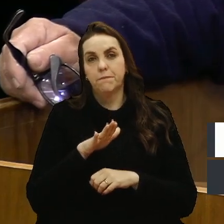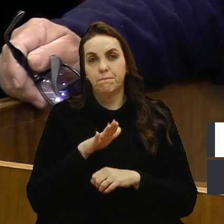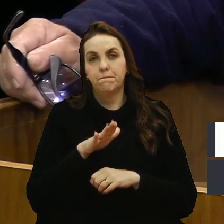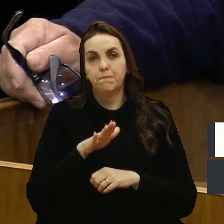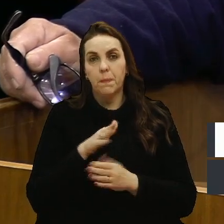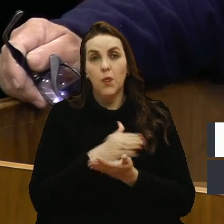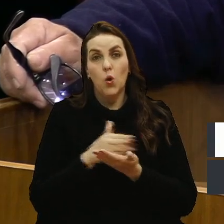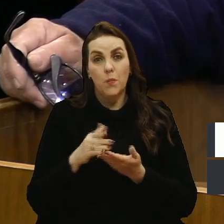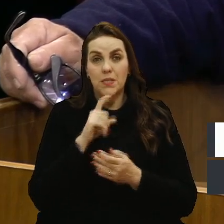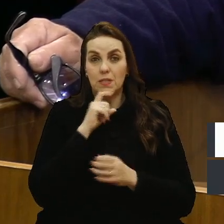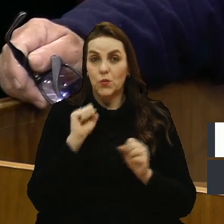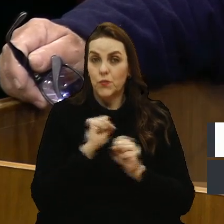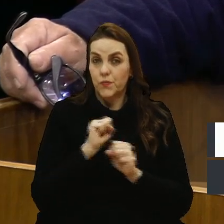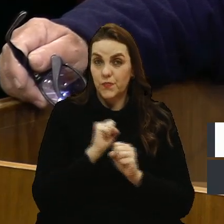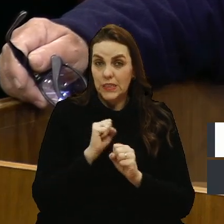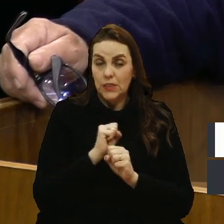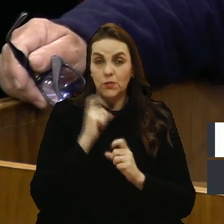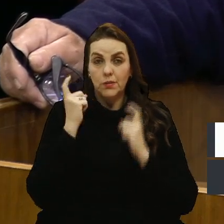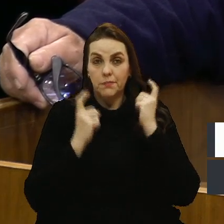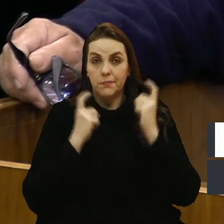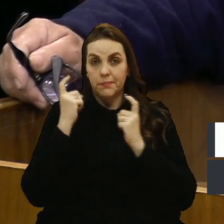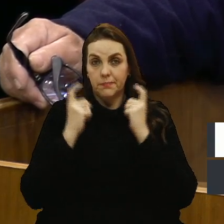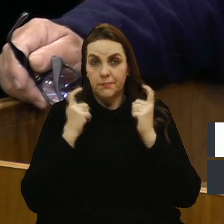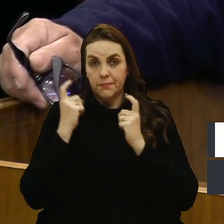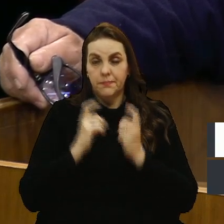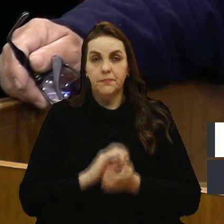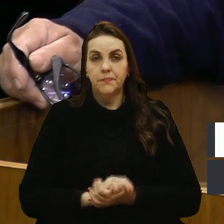iniciando o inverno e com tantas preocupações.